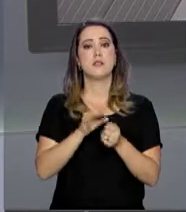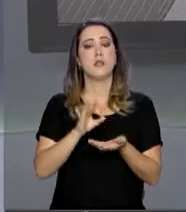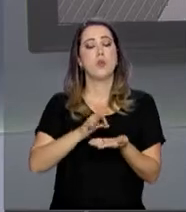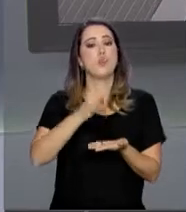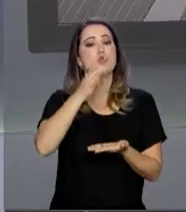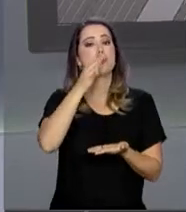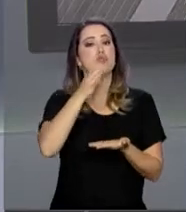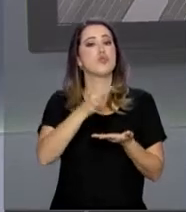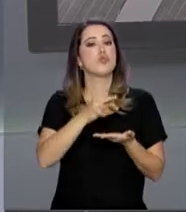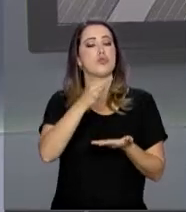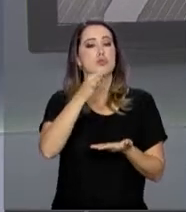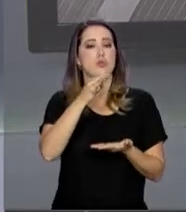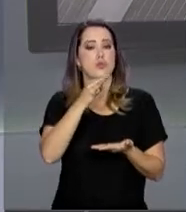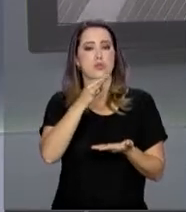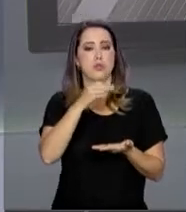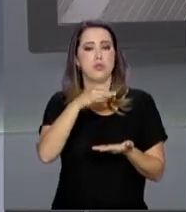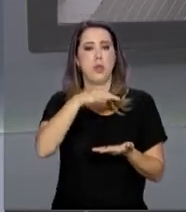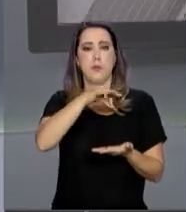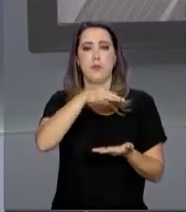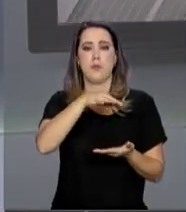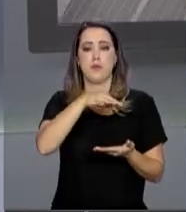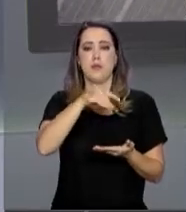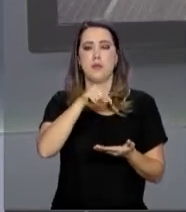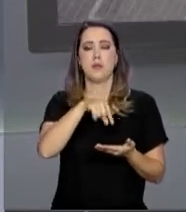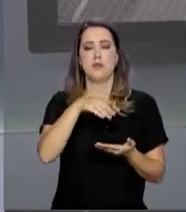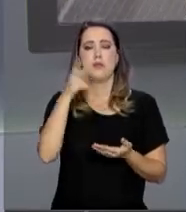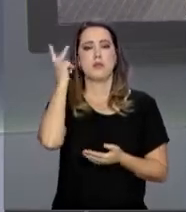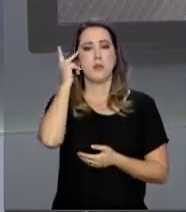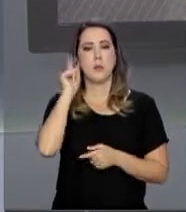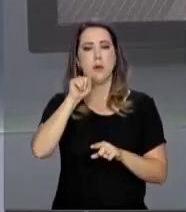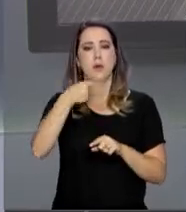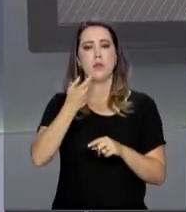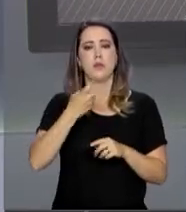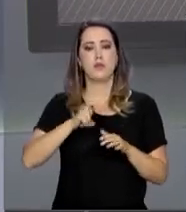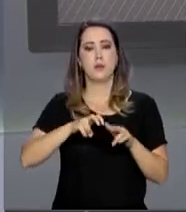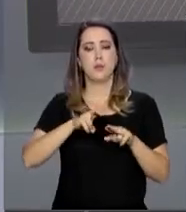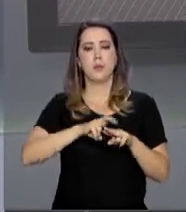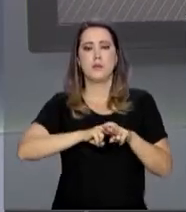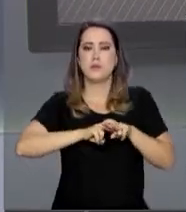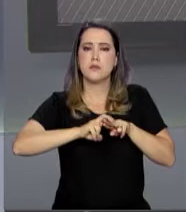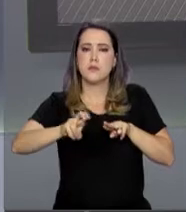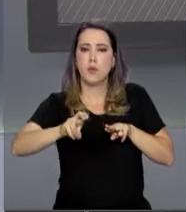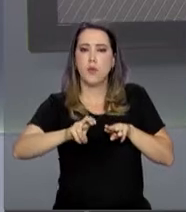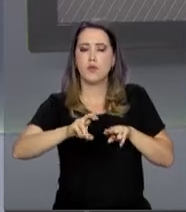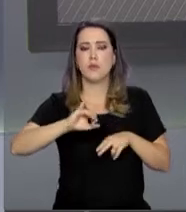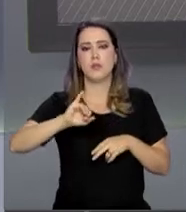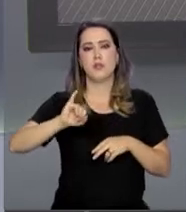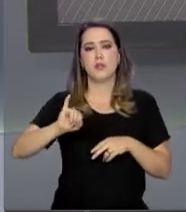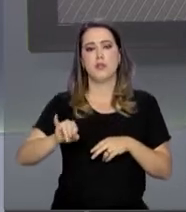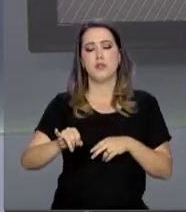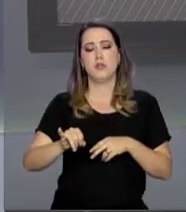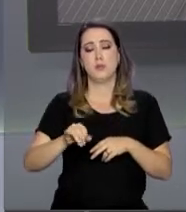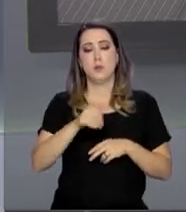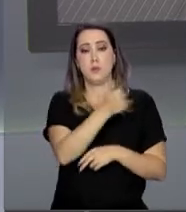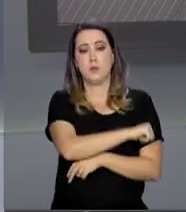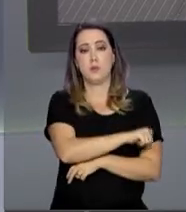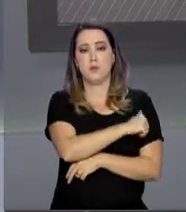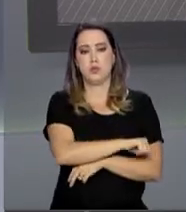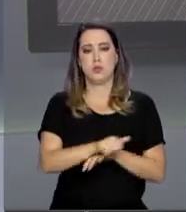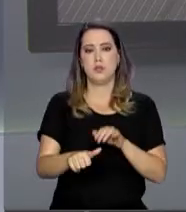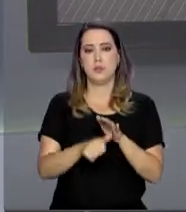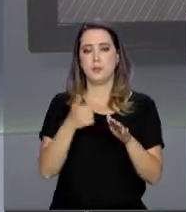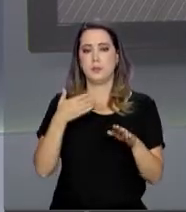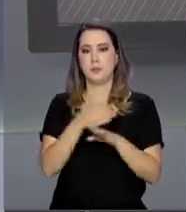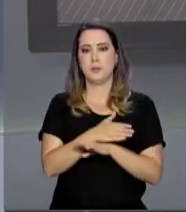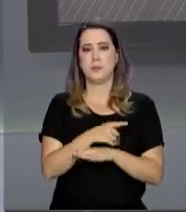e trabalhar na implantação da ferrovia no rio de janeiro capital do país à época a primeira entrada oficial de chineses